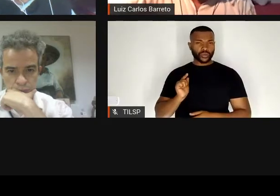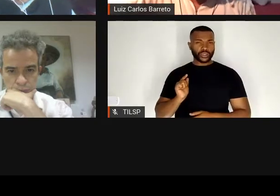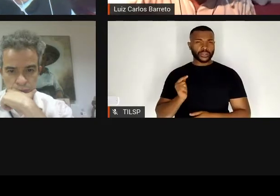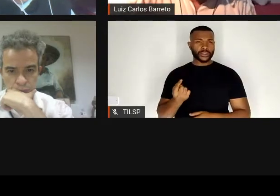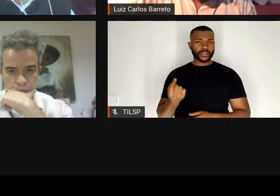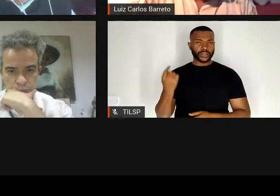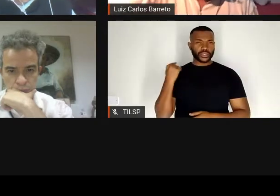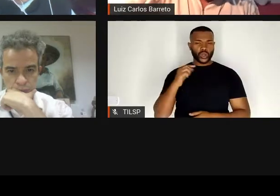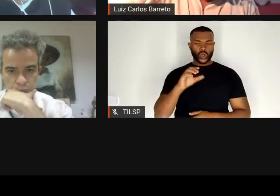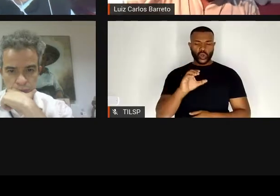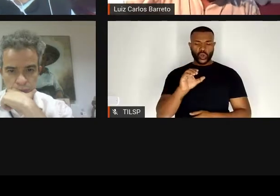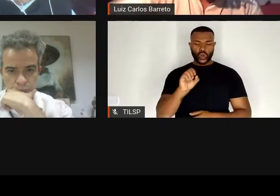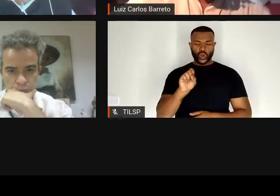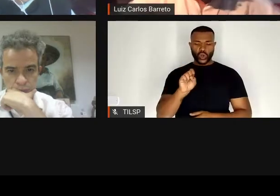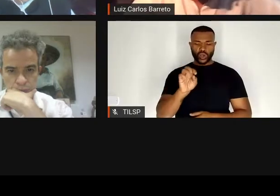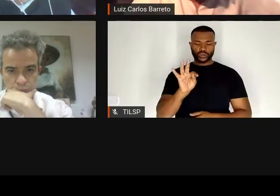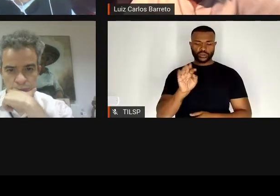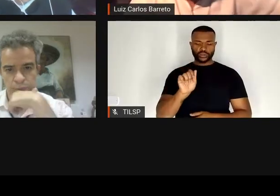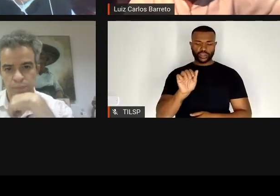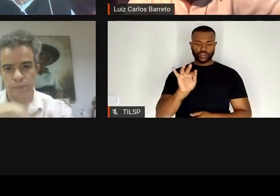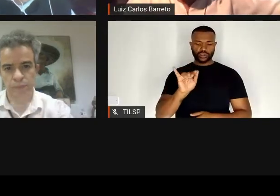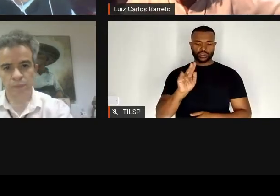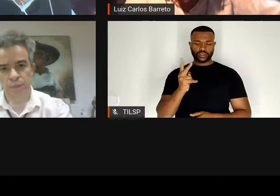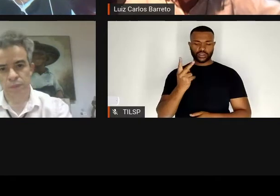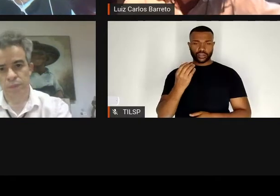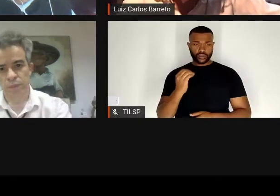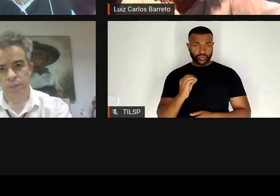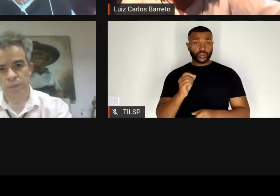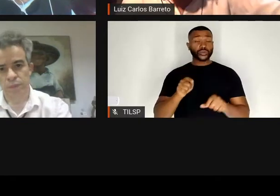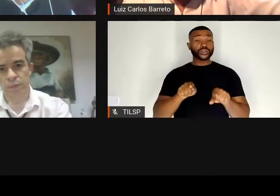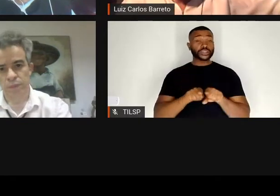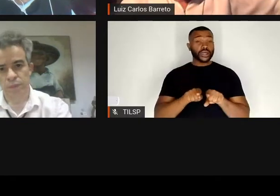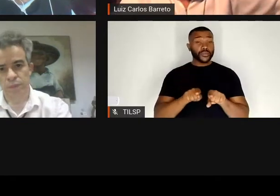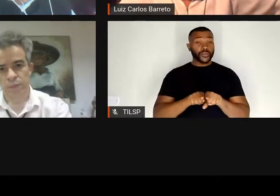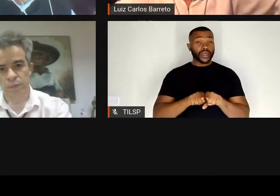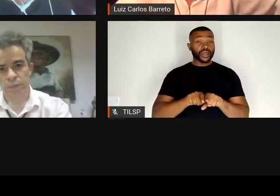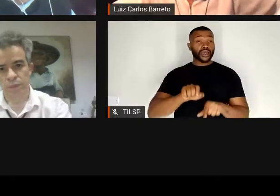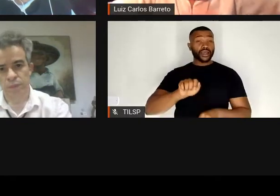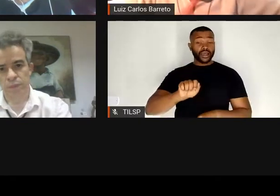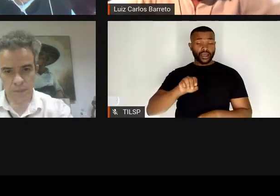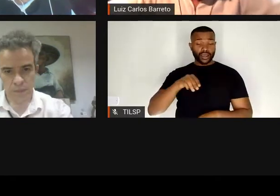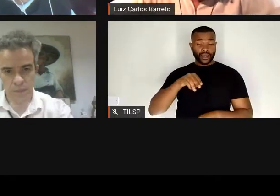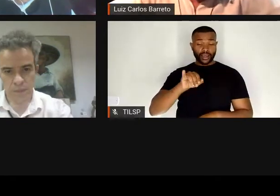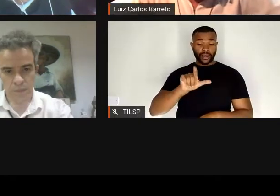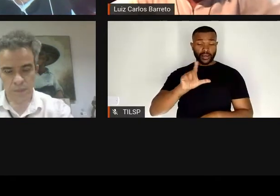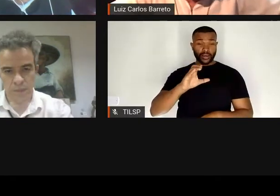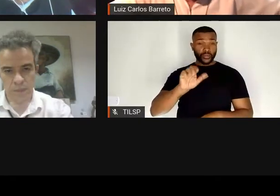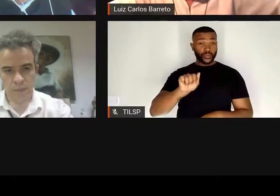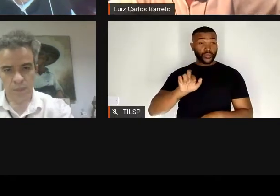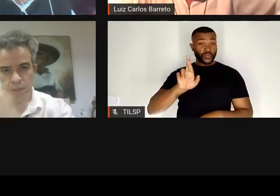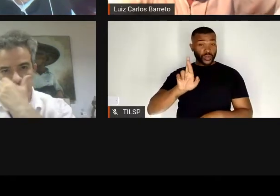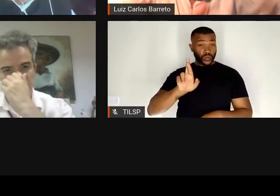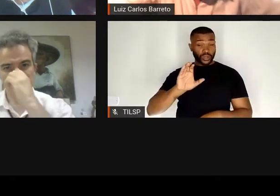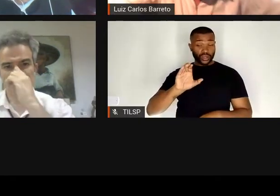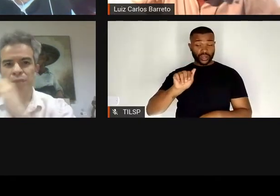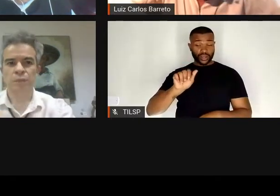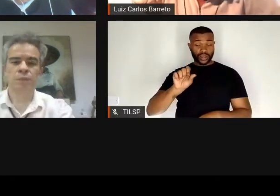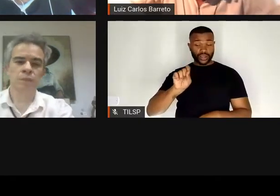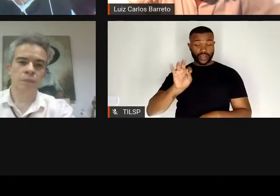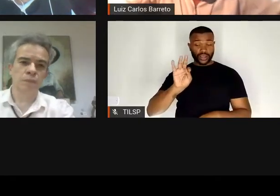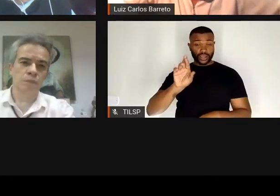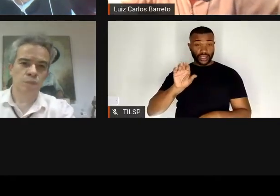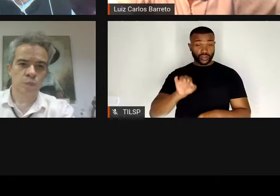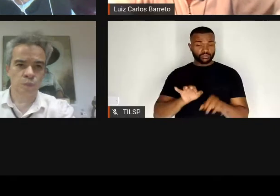Costa Filho e com o Amilcar de Castro como paginador, que era um